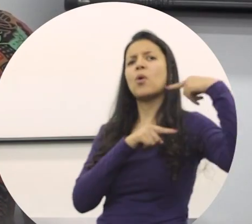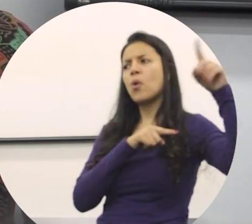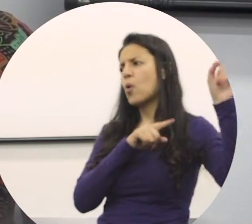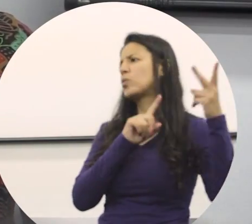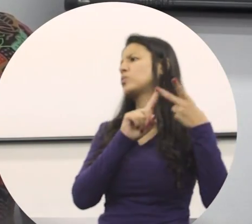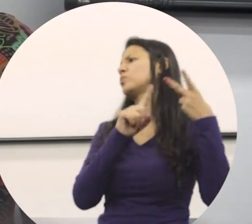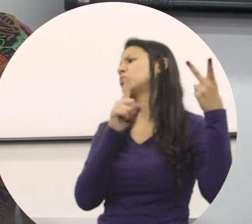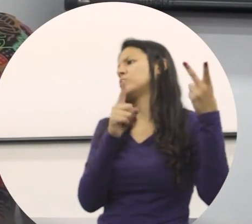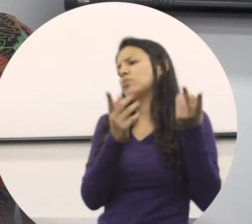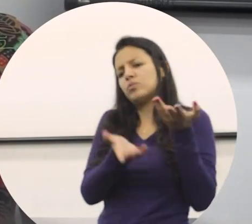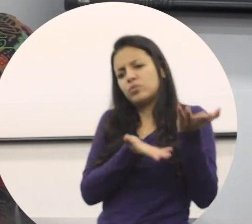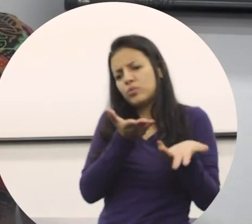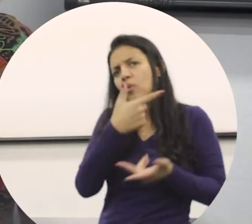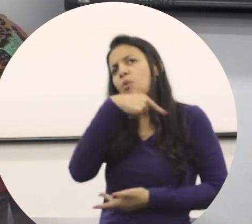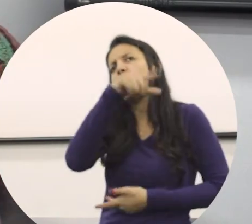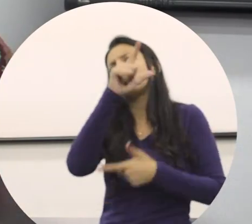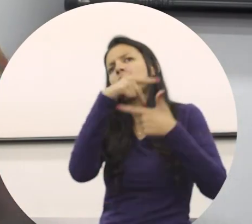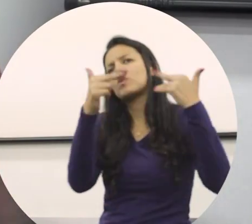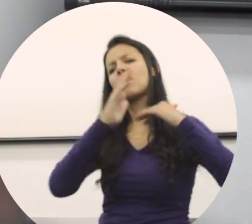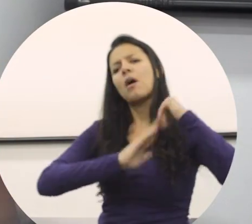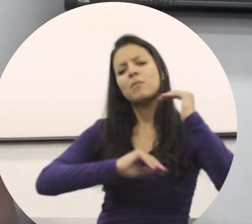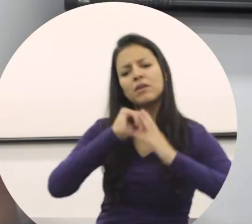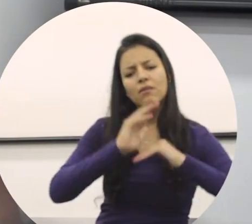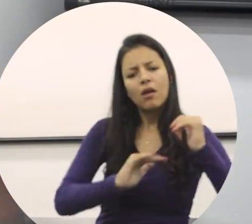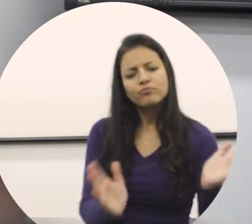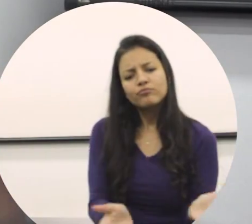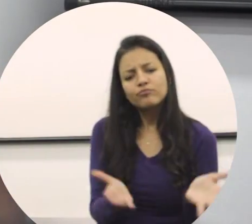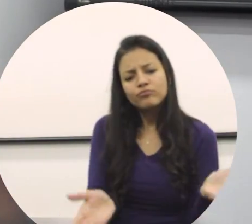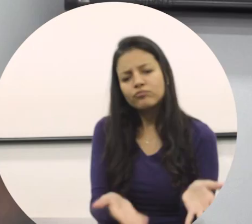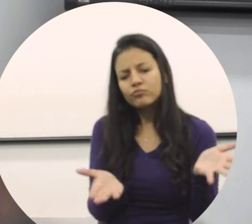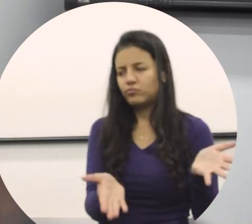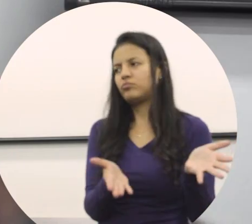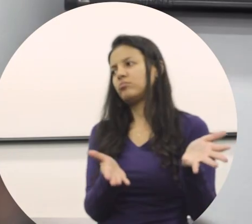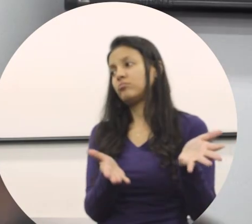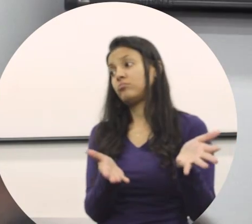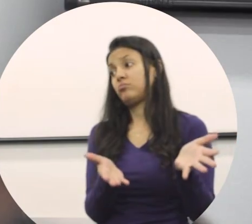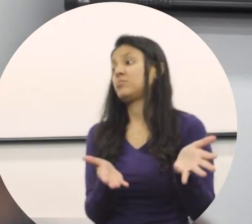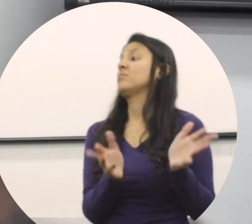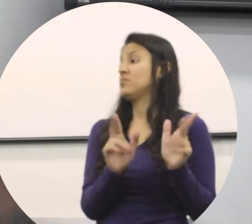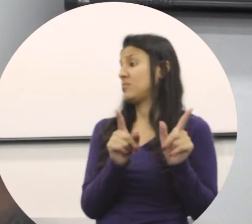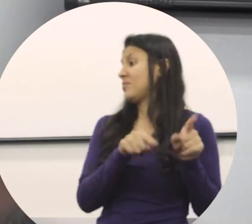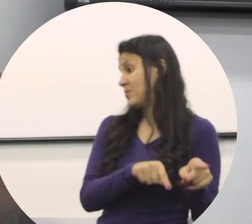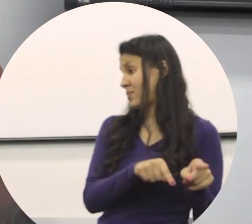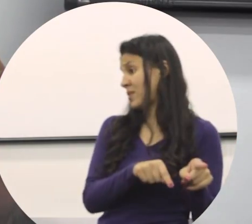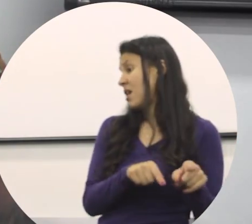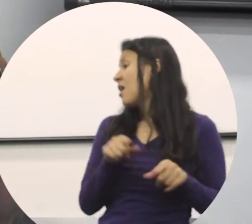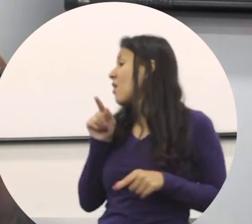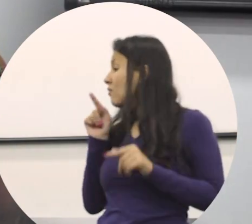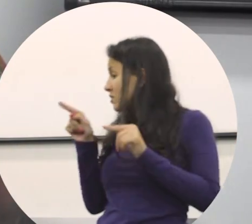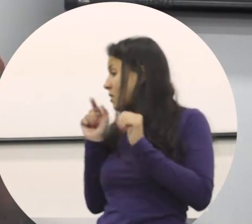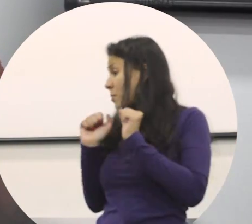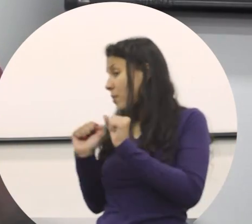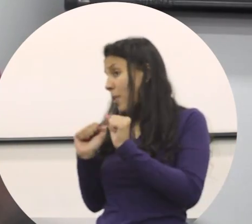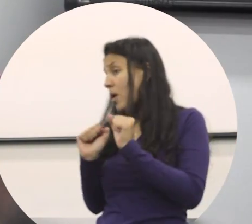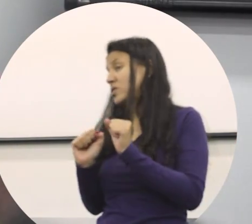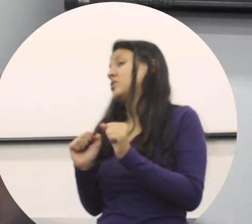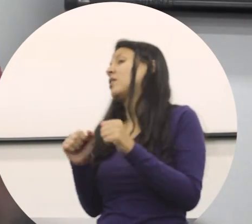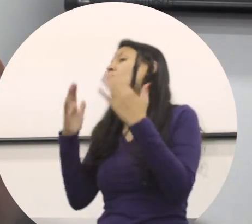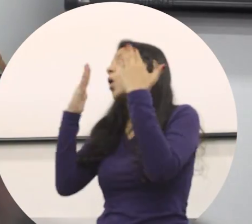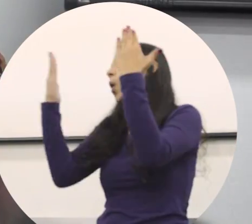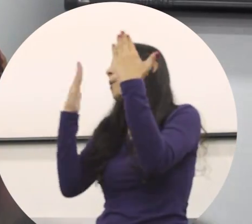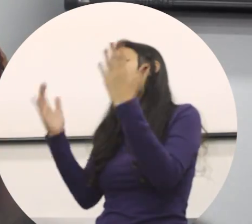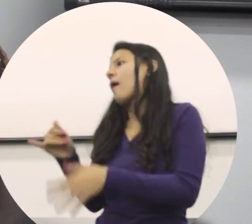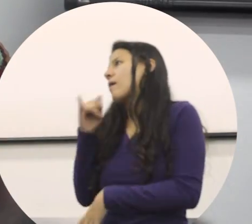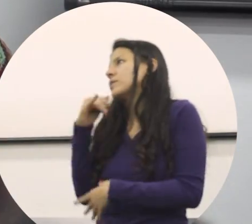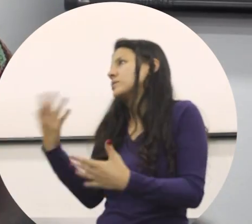você precisa trabalhar, outras habilidades que você começa a trabalhar naquela língua. Vocês podem fazer uma comparação